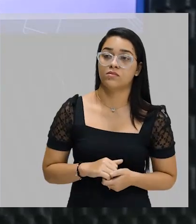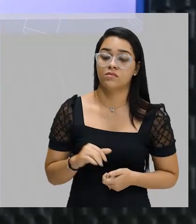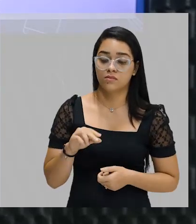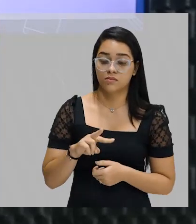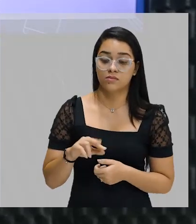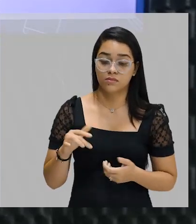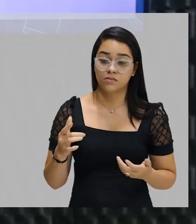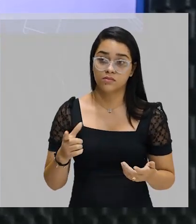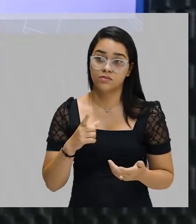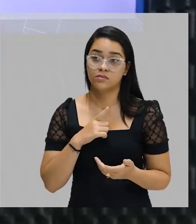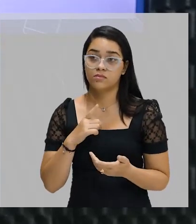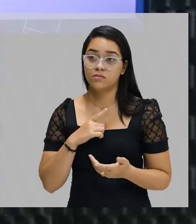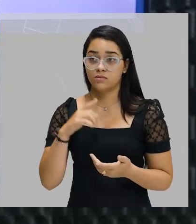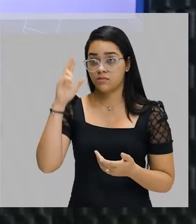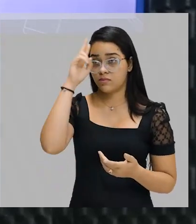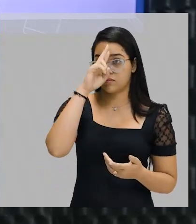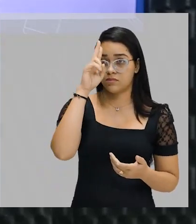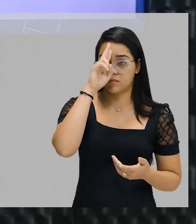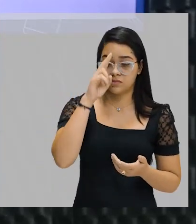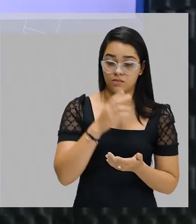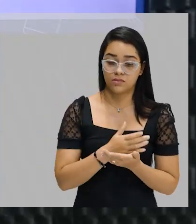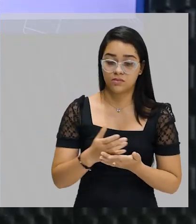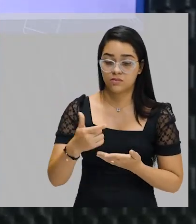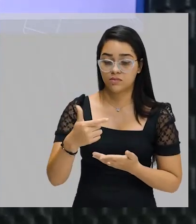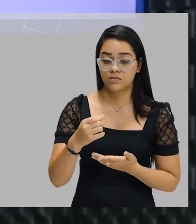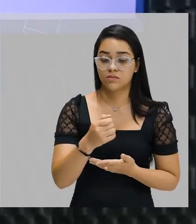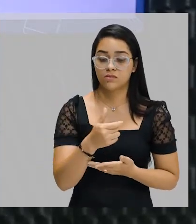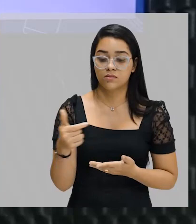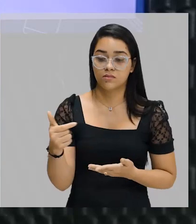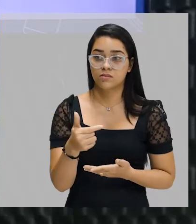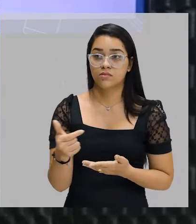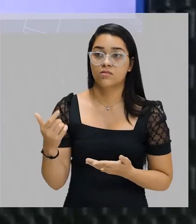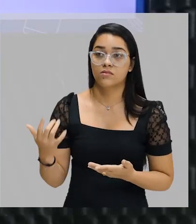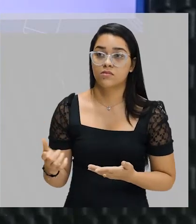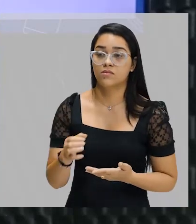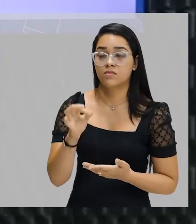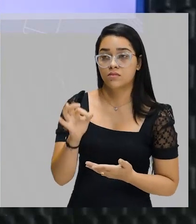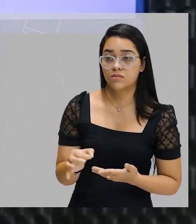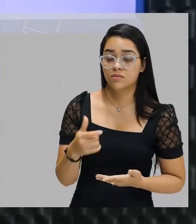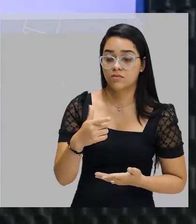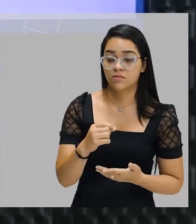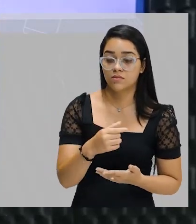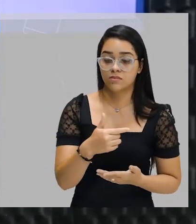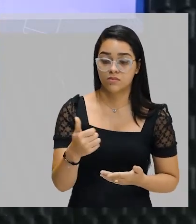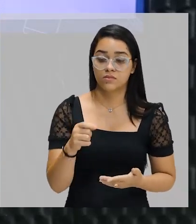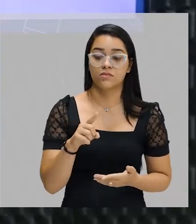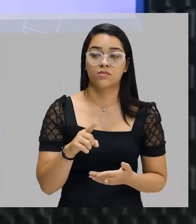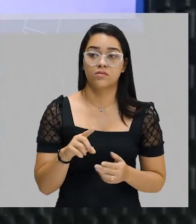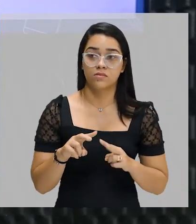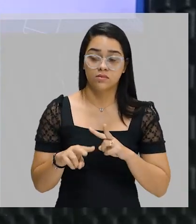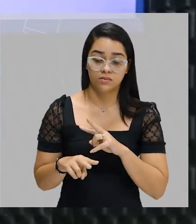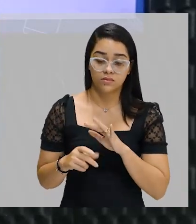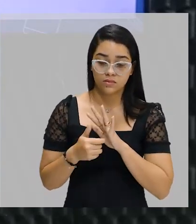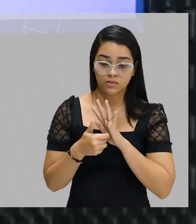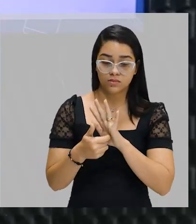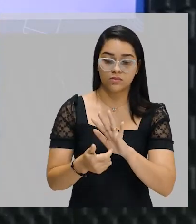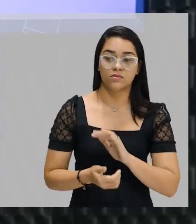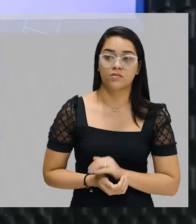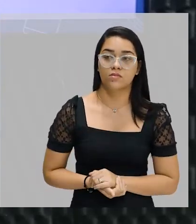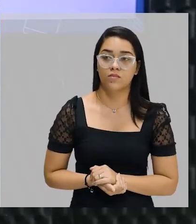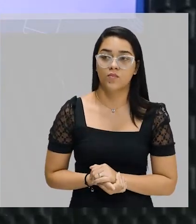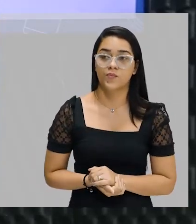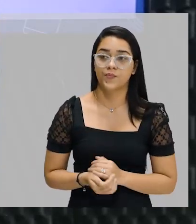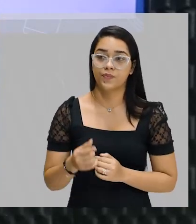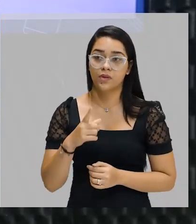vai sair, tá certo? Lembrando que estamos no começo de 2022, então os dados oficiais de 2021 ainda vão ser divulgados pelo governo. Tomando